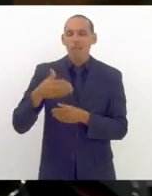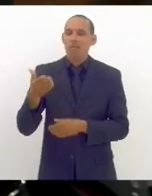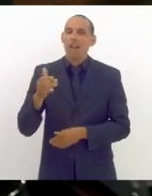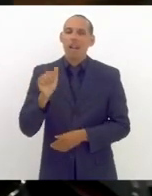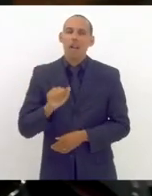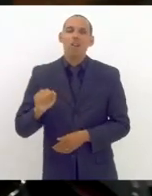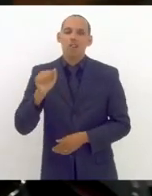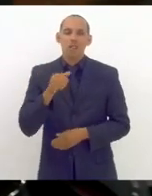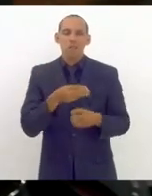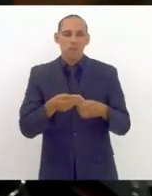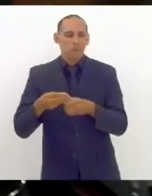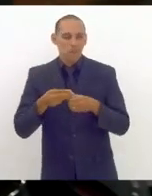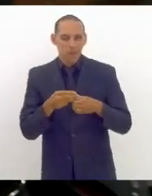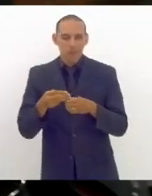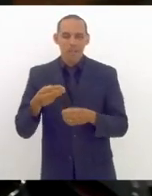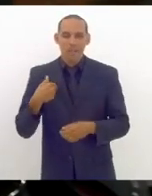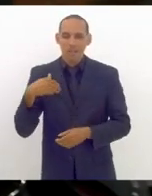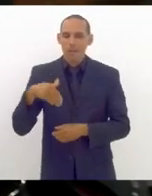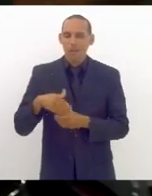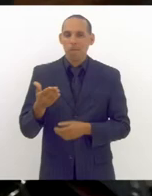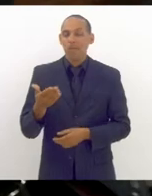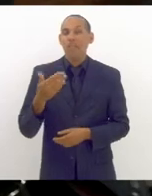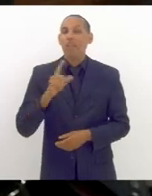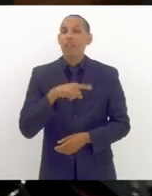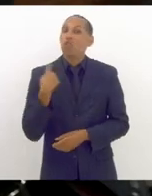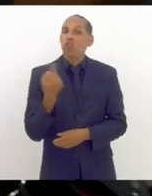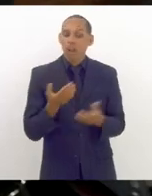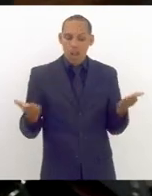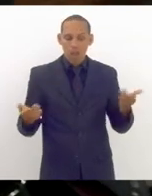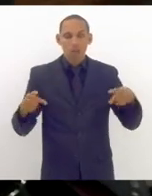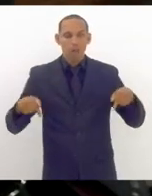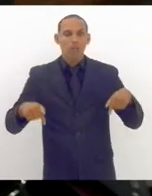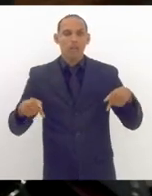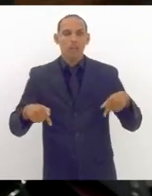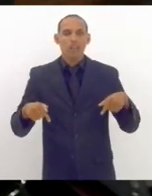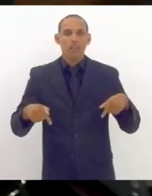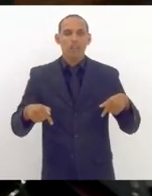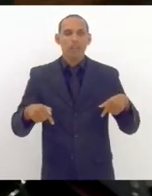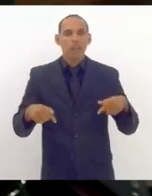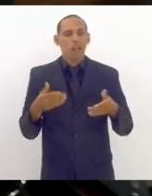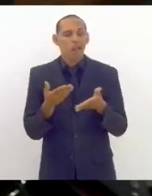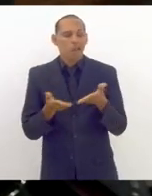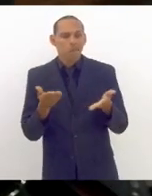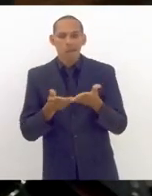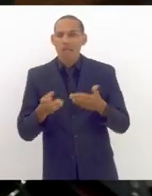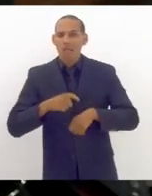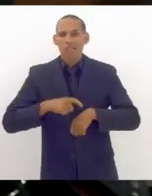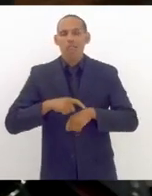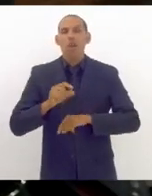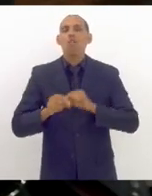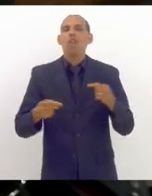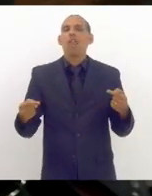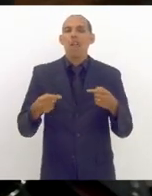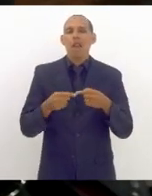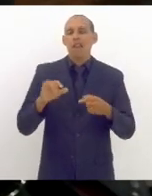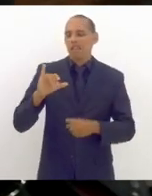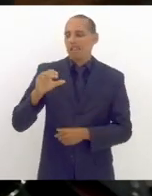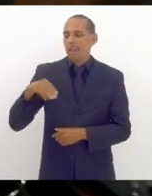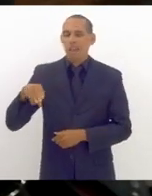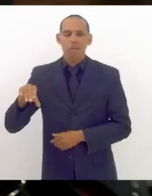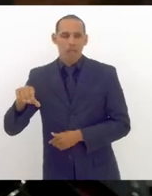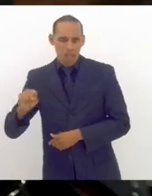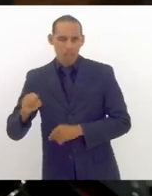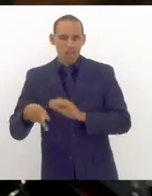municípios Nós estamos comendo Mosca da questão do ICMS combustíveis